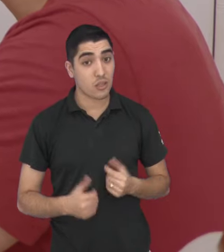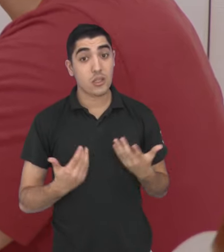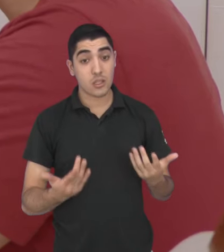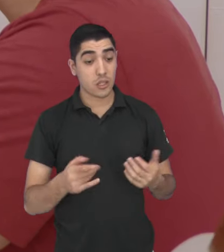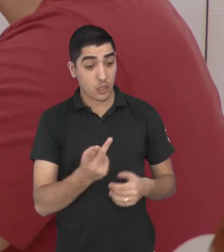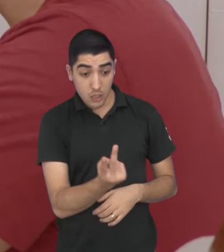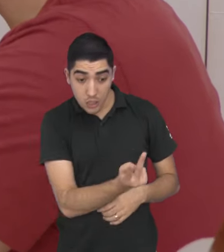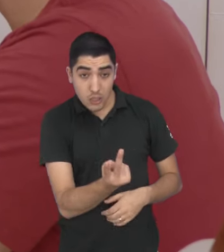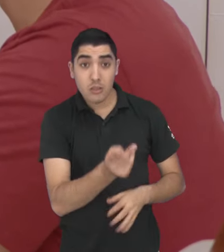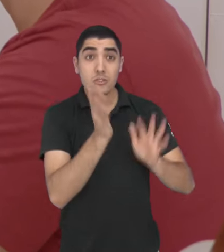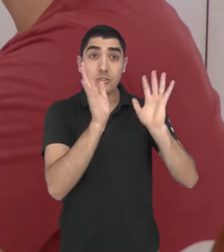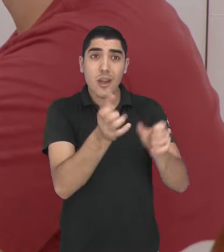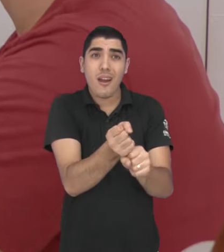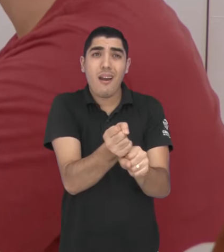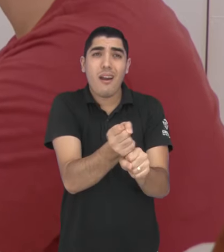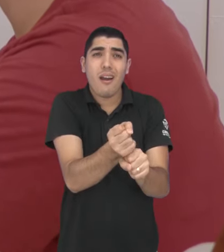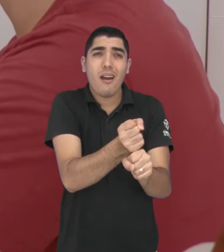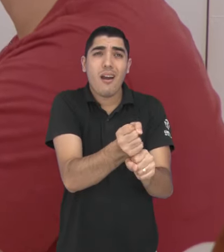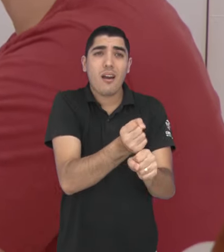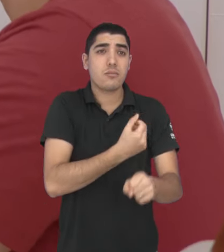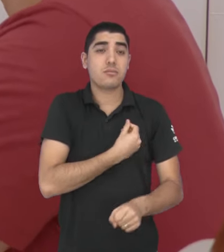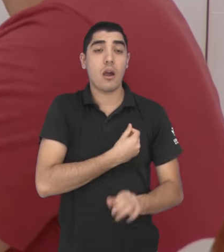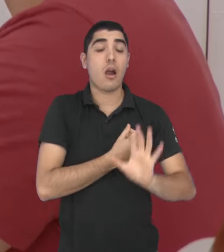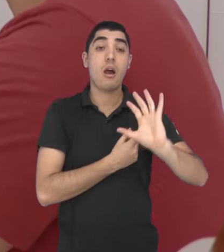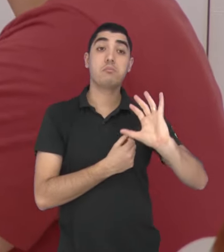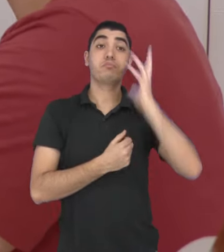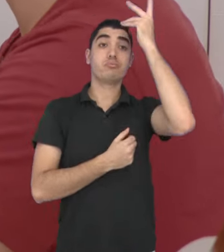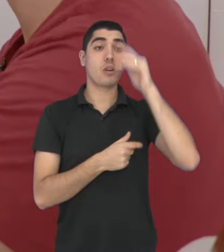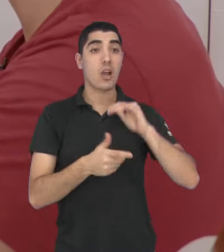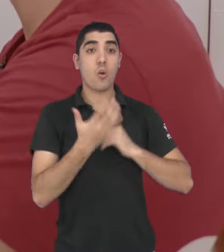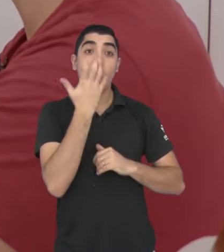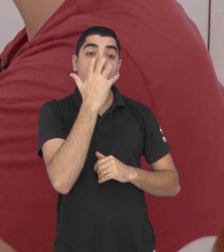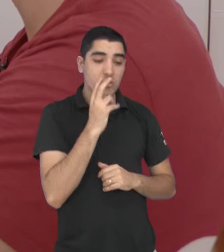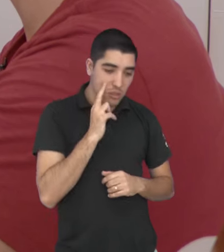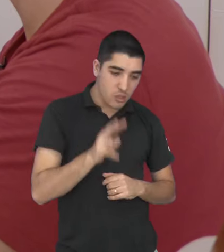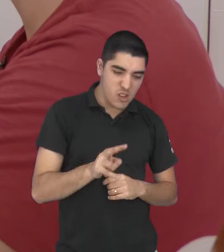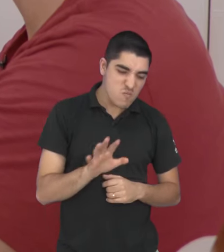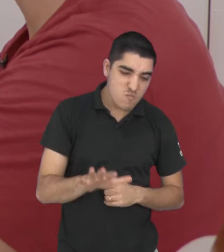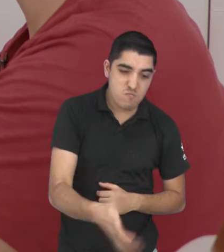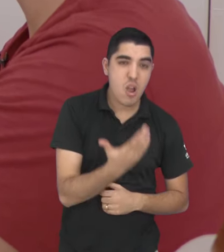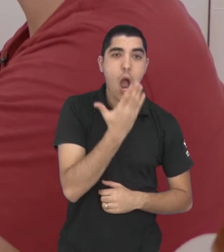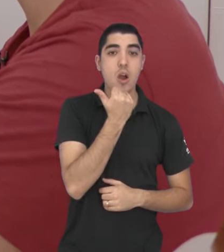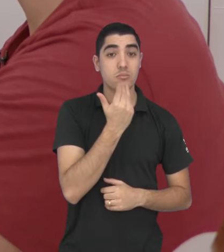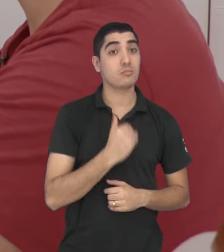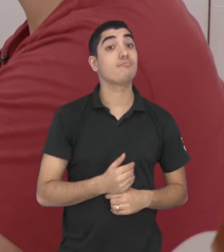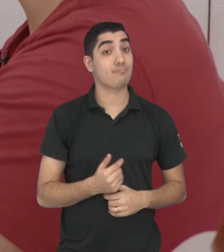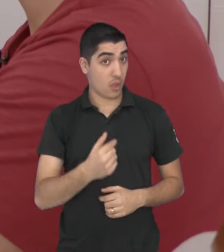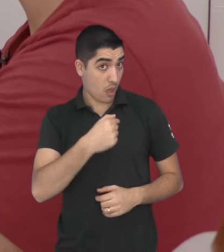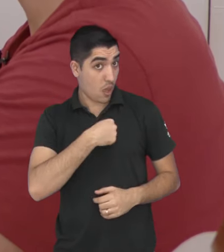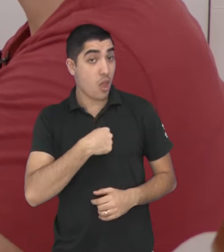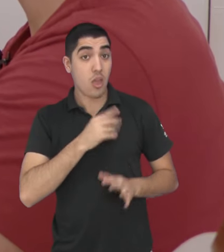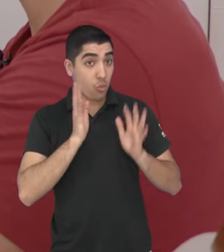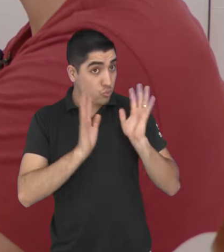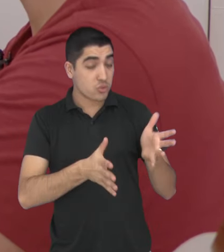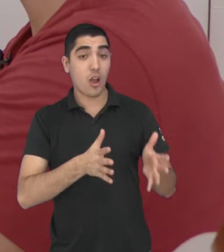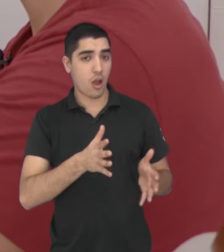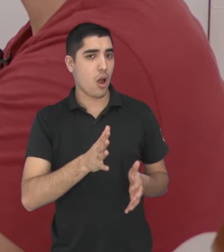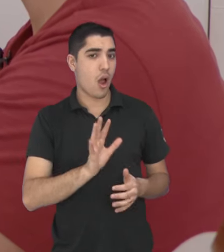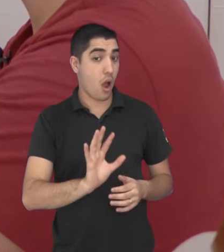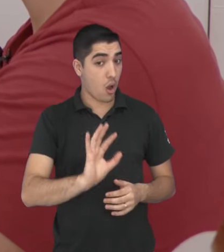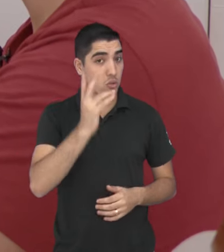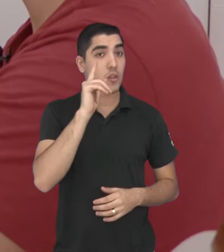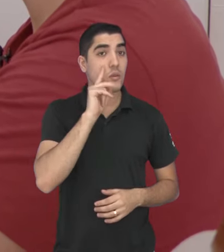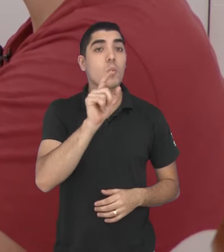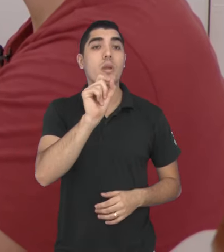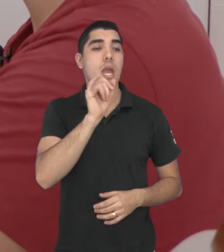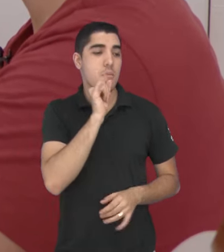que conviviam aí por anos e de repente aconteceu. Sim. Né? O mesmo, já peguei casos de animais